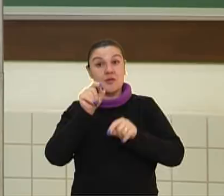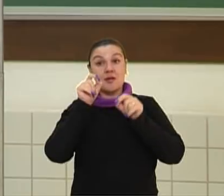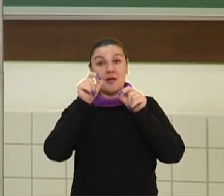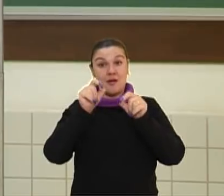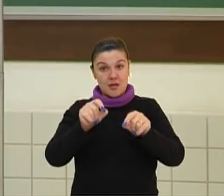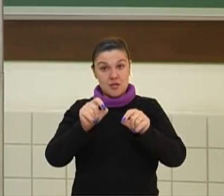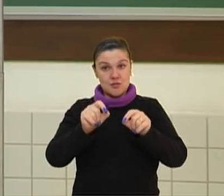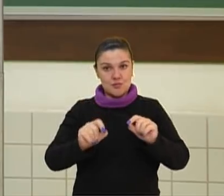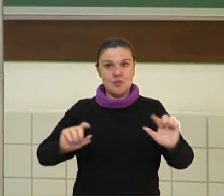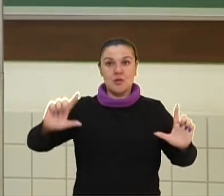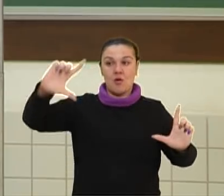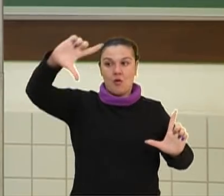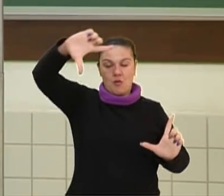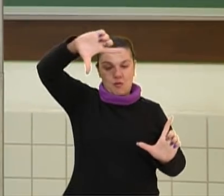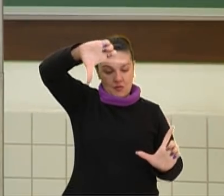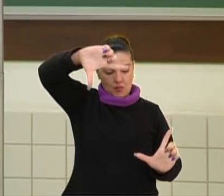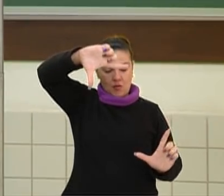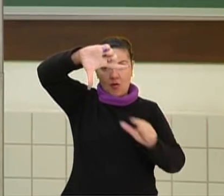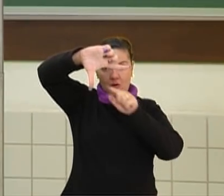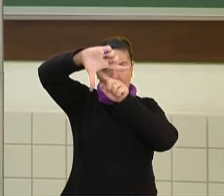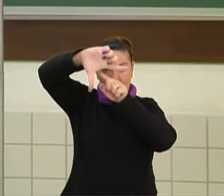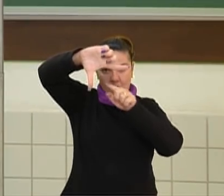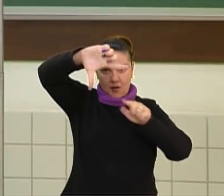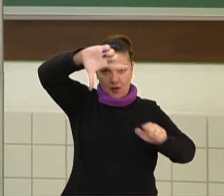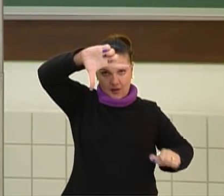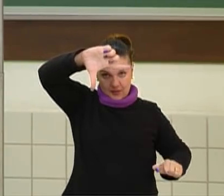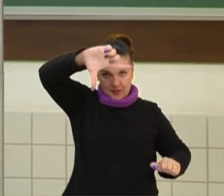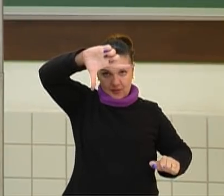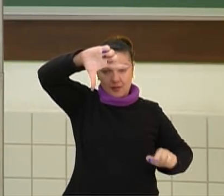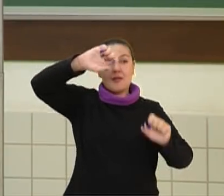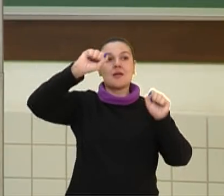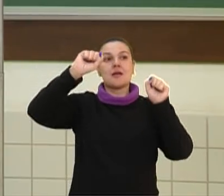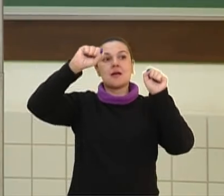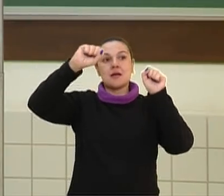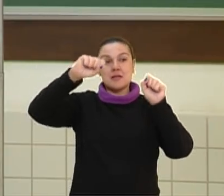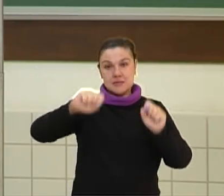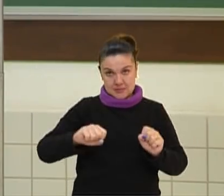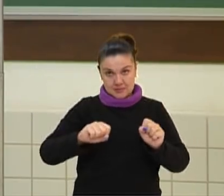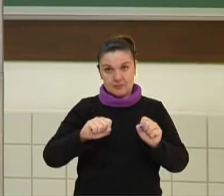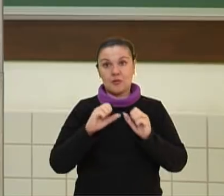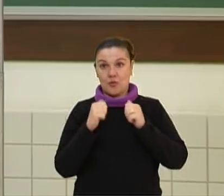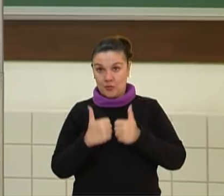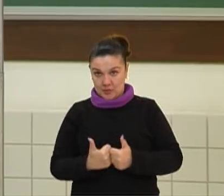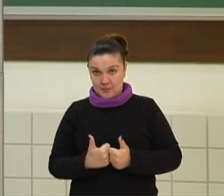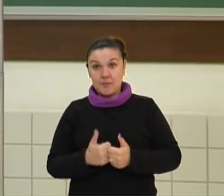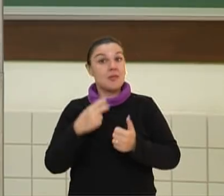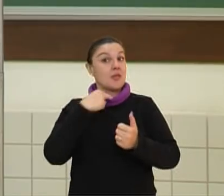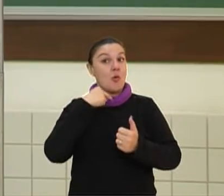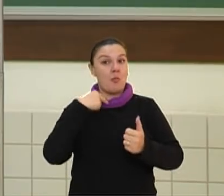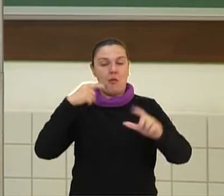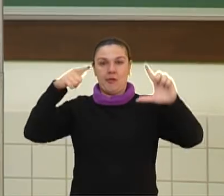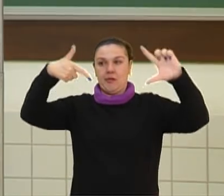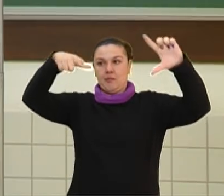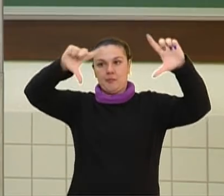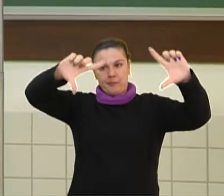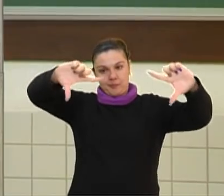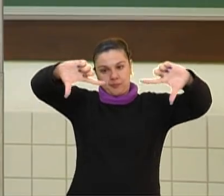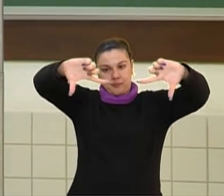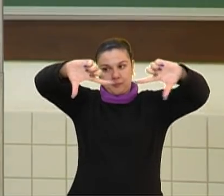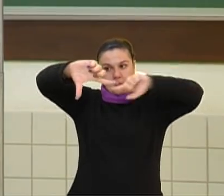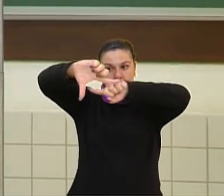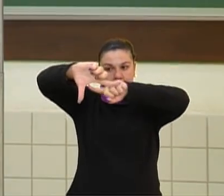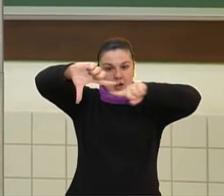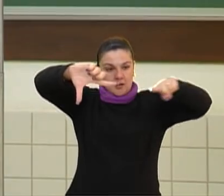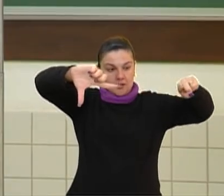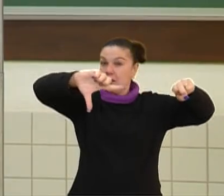que a diagonal tem que ser ligada a um vértice, ao outro vértice não consecutivo, certo? E o